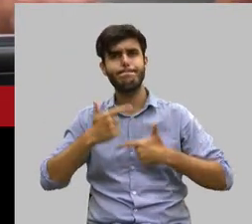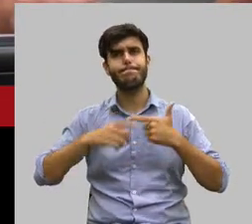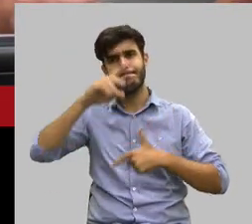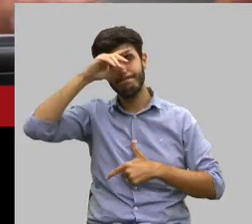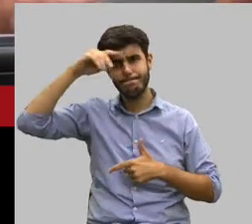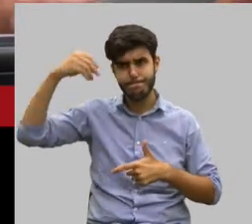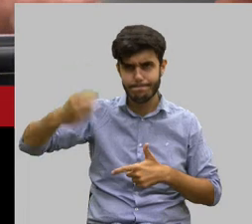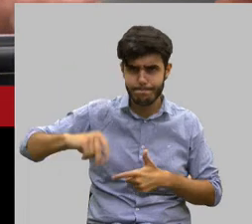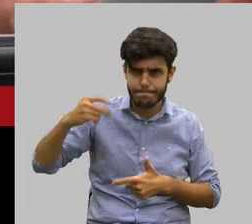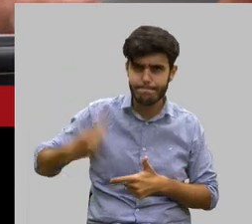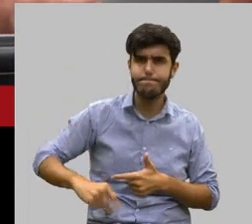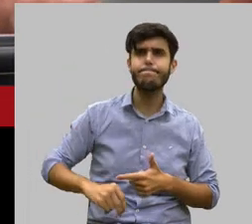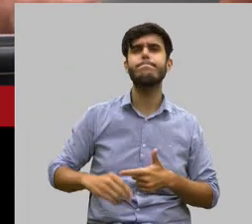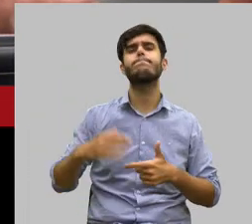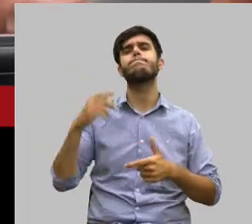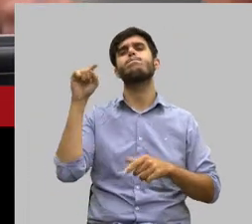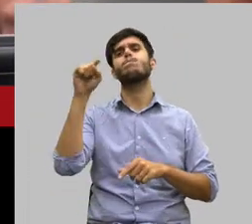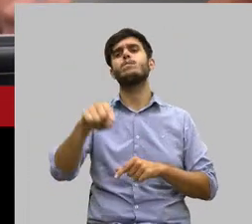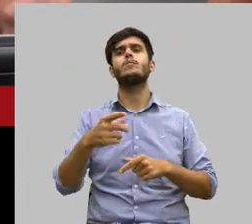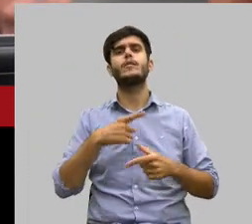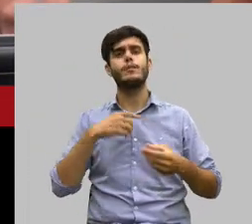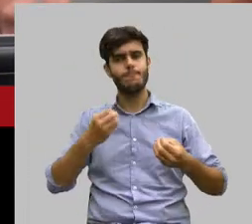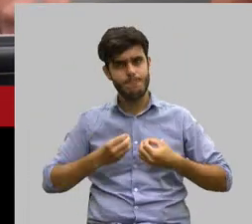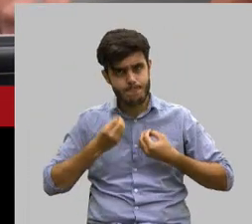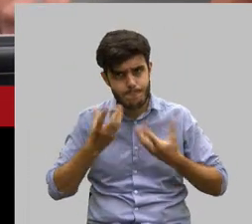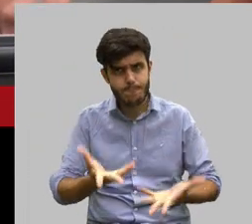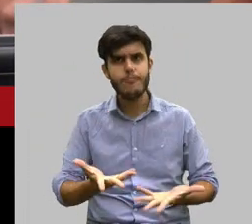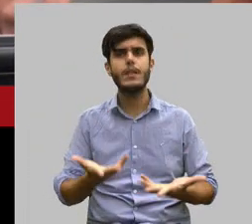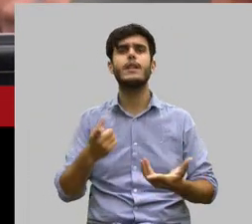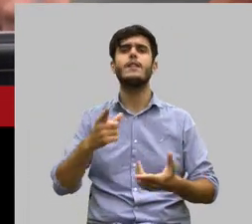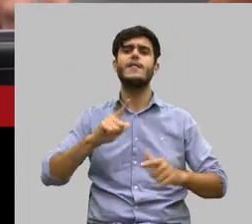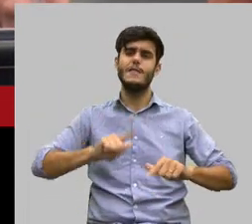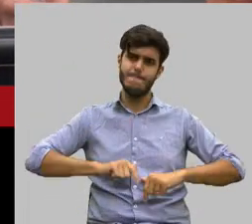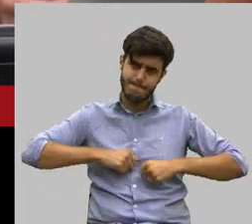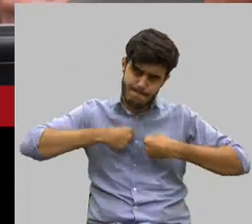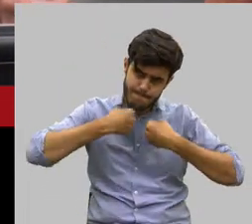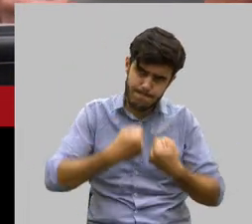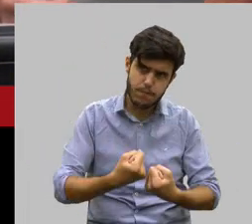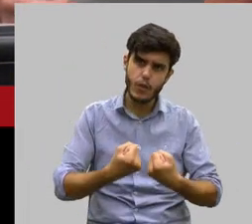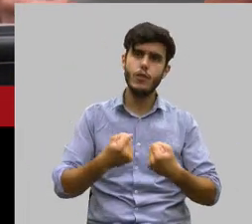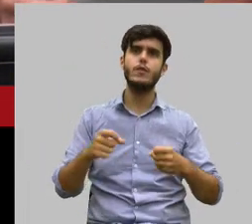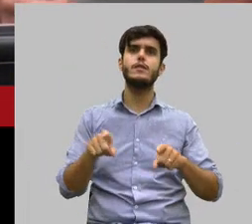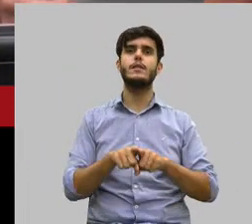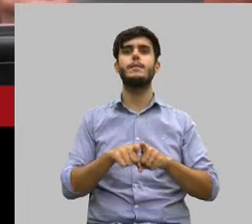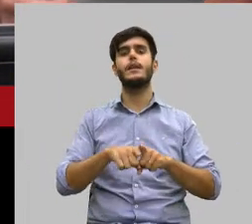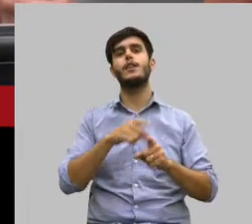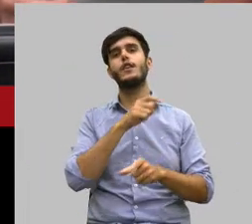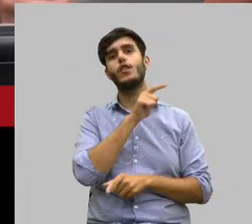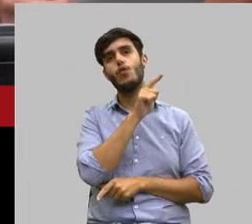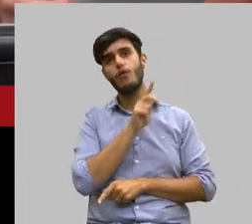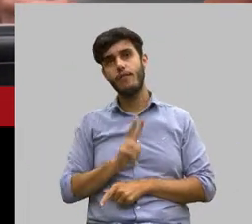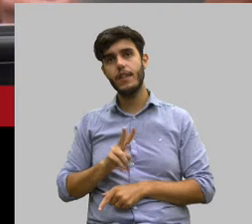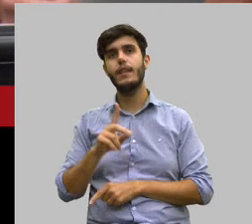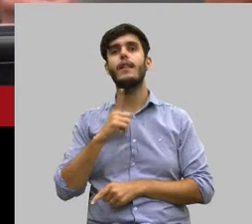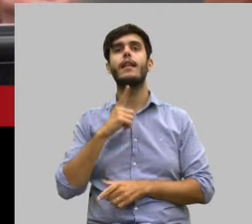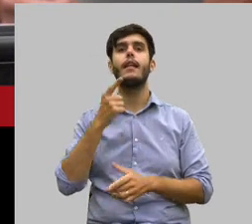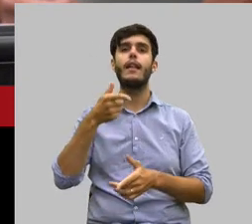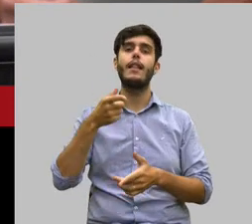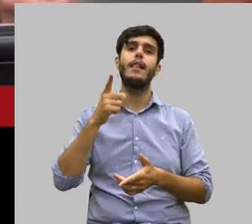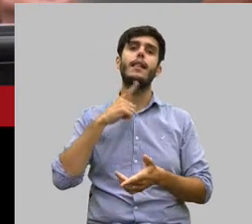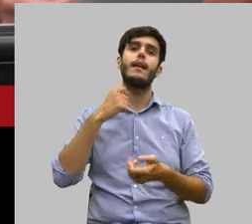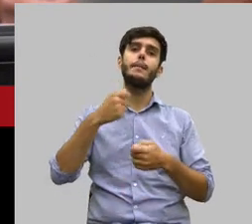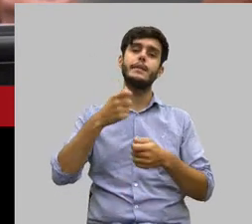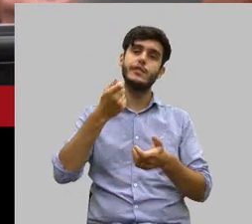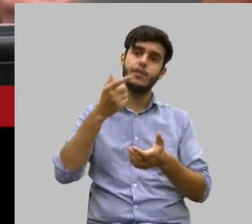bastante a camisa faz as entregas Faz um esforço gigantesco o governo do estado ainda deve Então as emendas